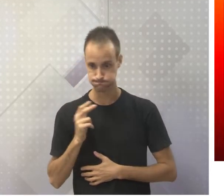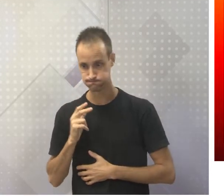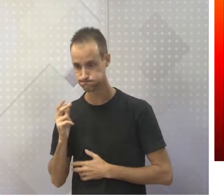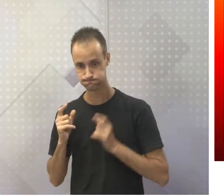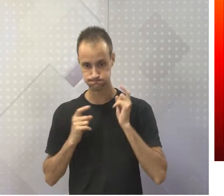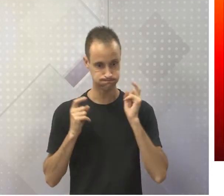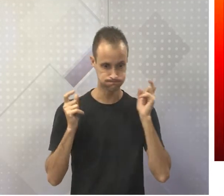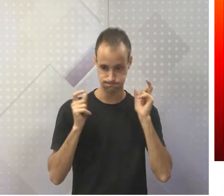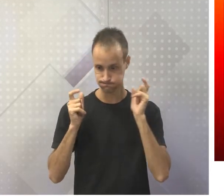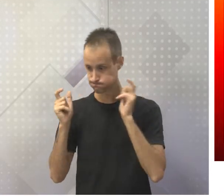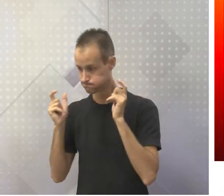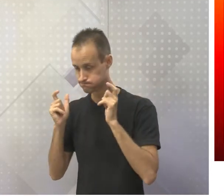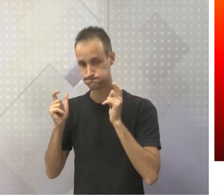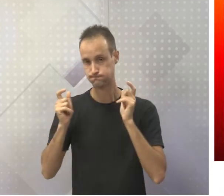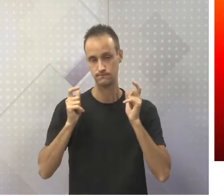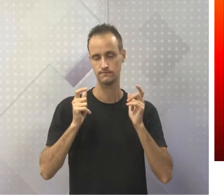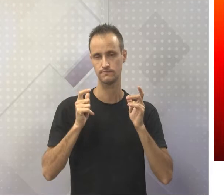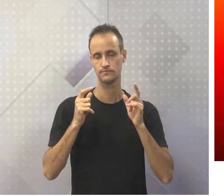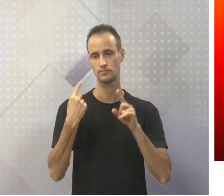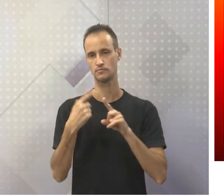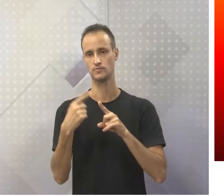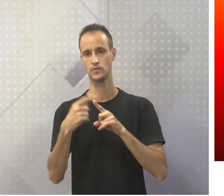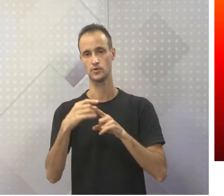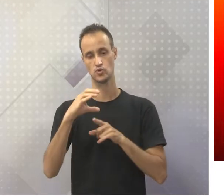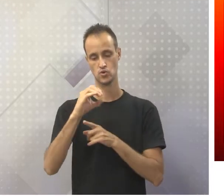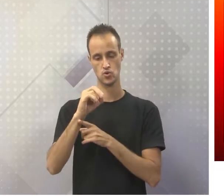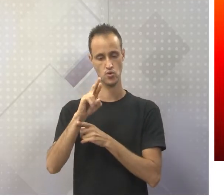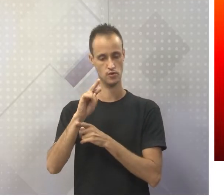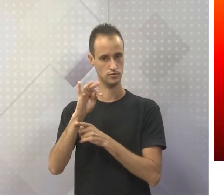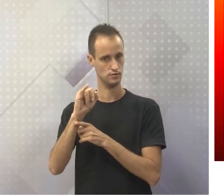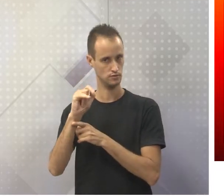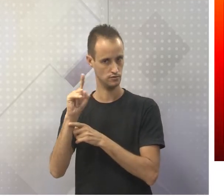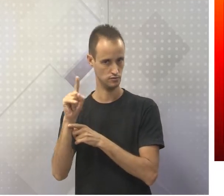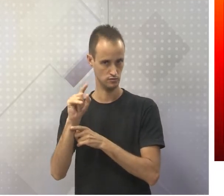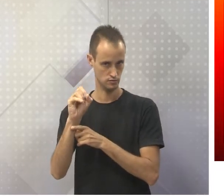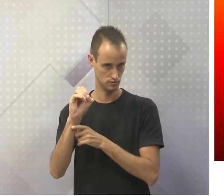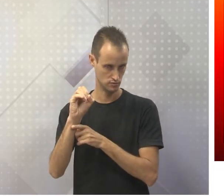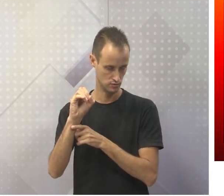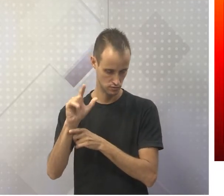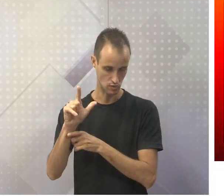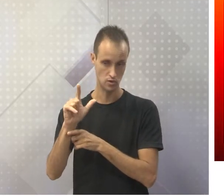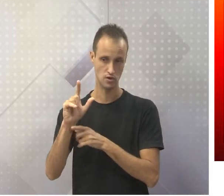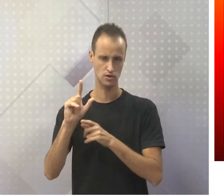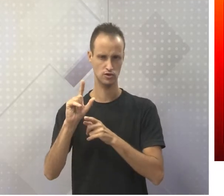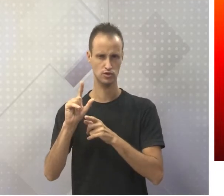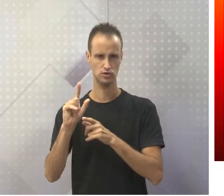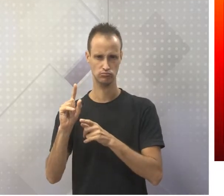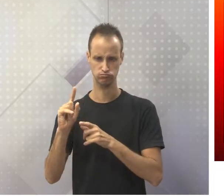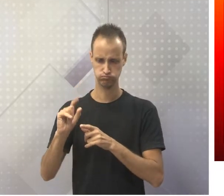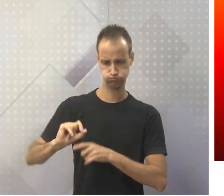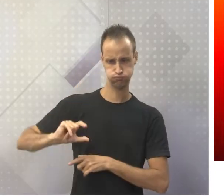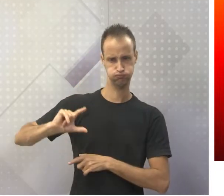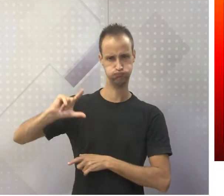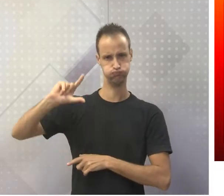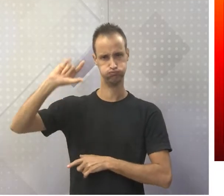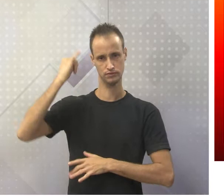é extraordinariamente alto aí nessas pessoas. E estresse é o sobrenome dessa